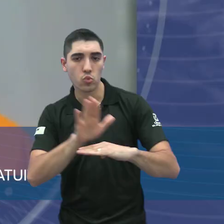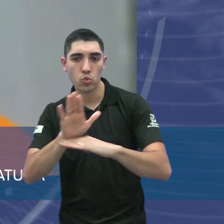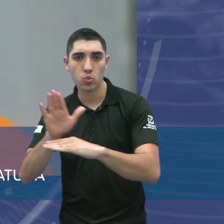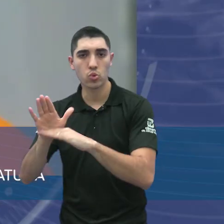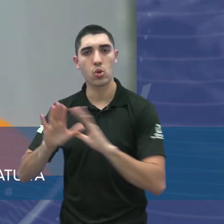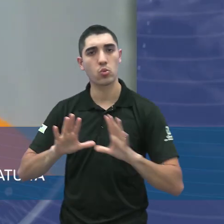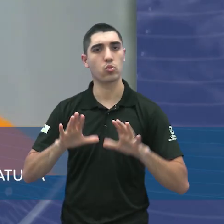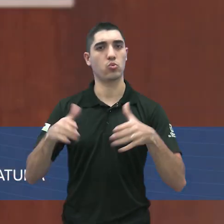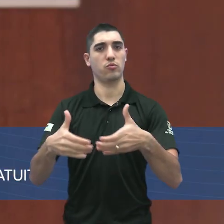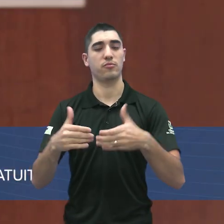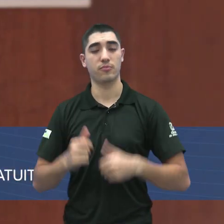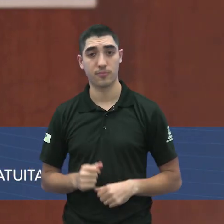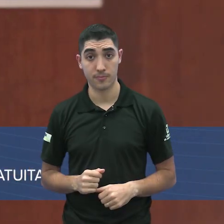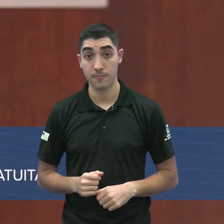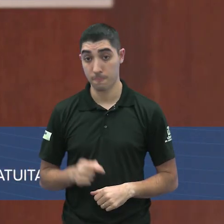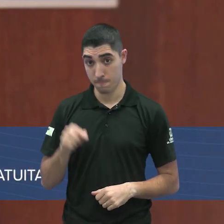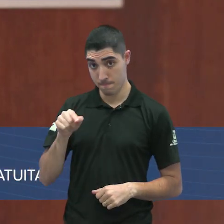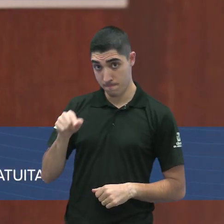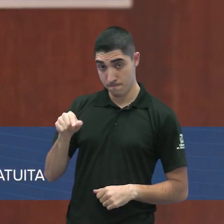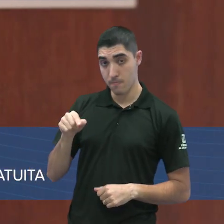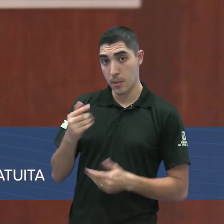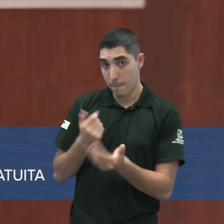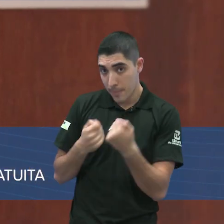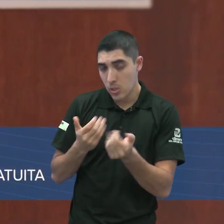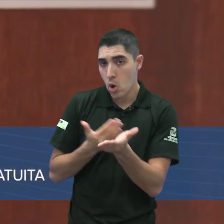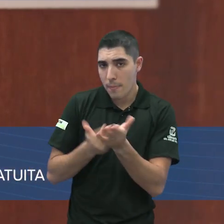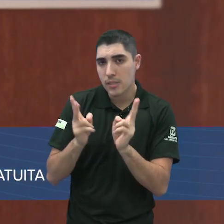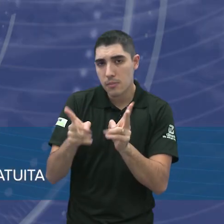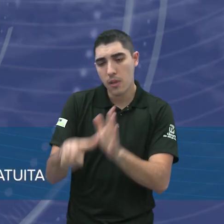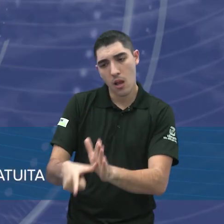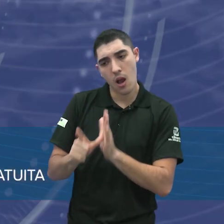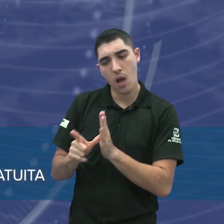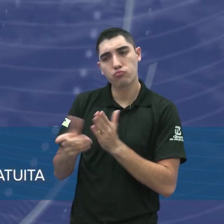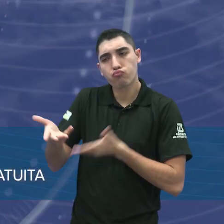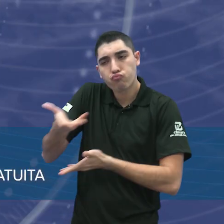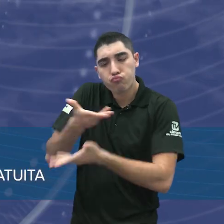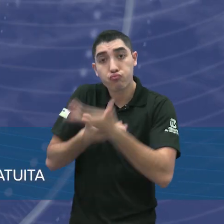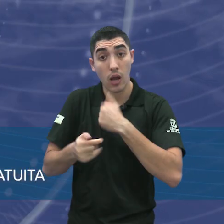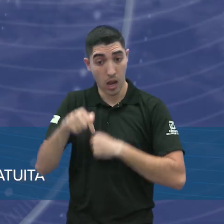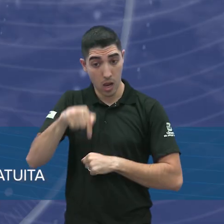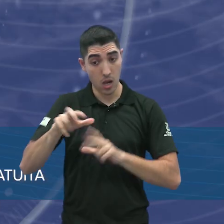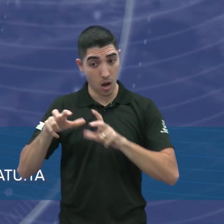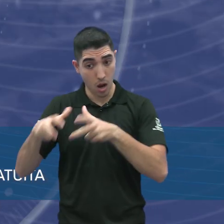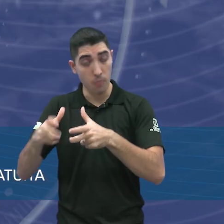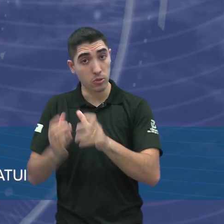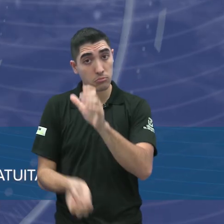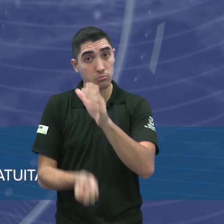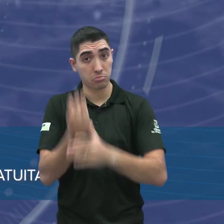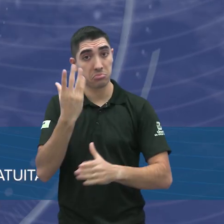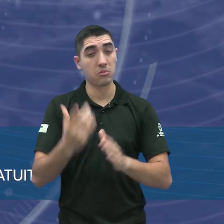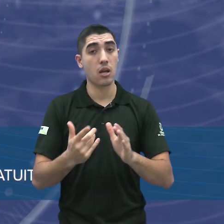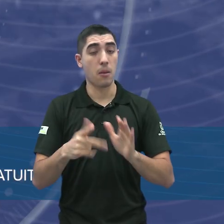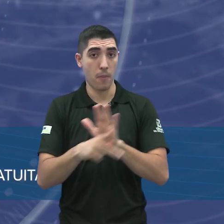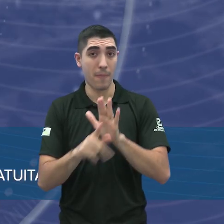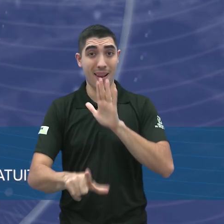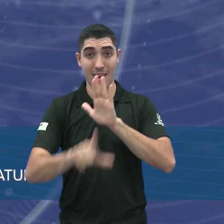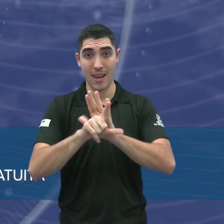ajudando coletivamente, né? A escuta também precisa começar cedo. Por isso, a Câmara Municipal aprovou a